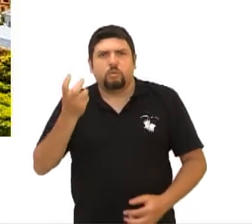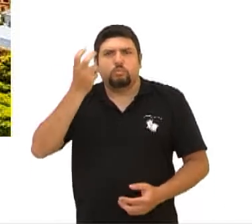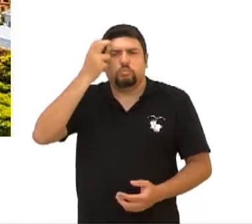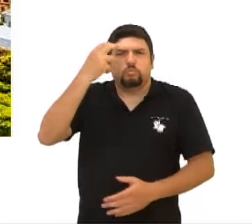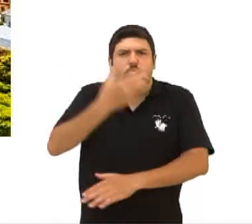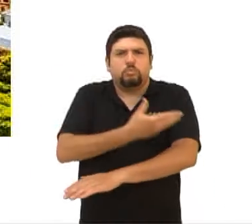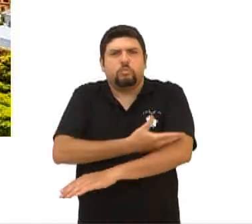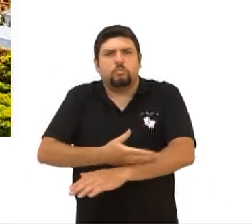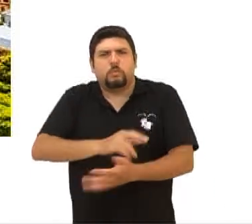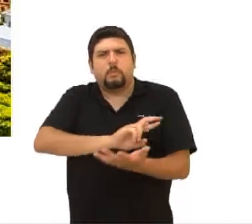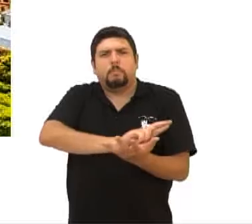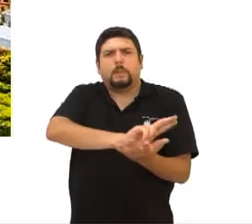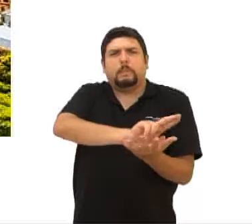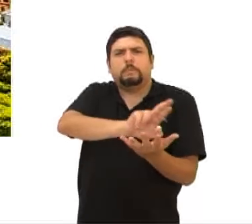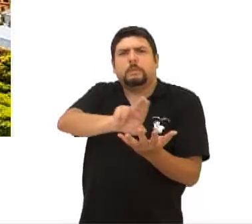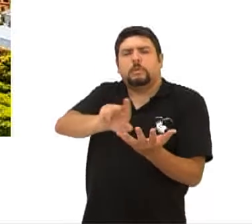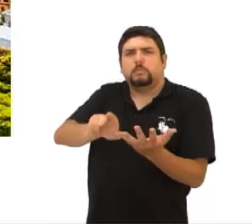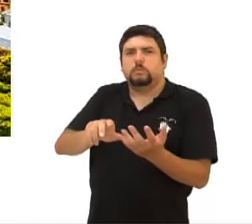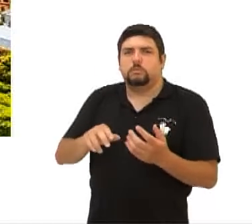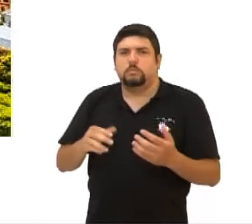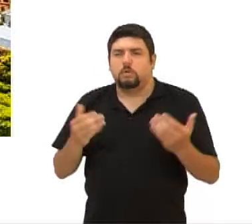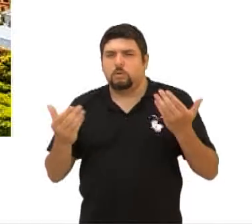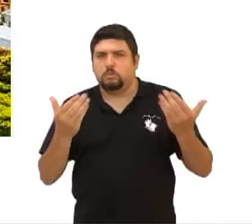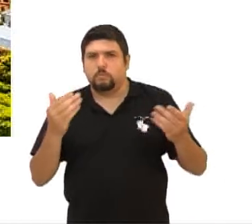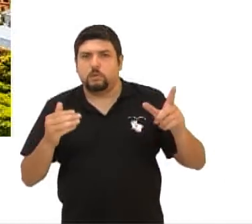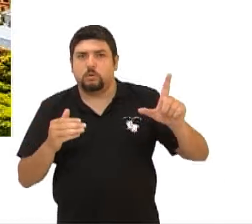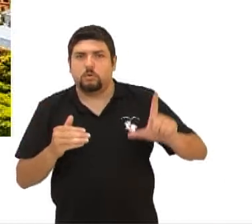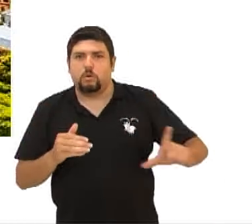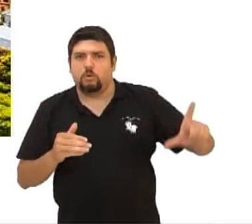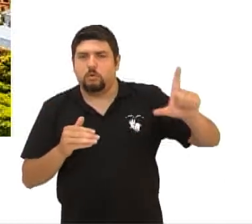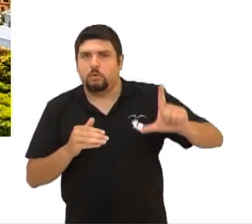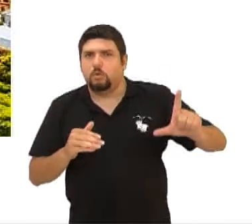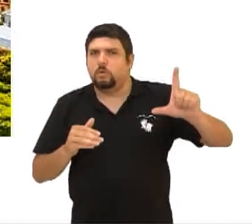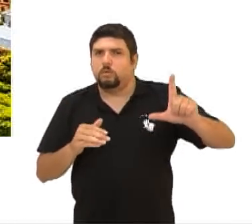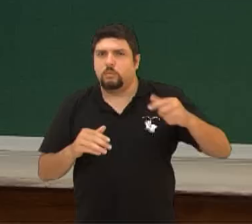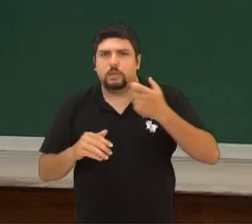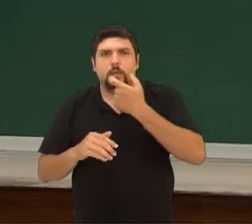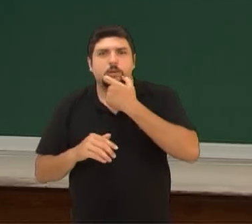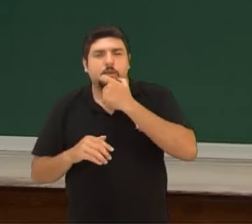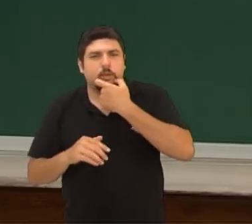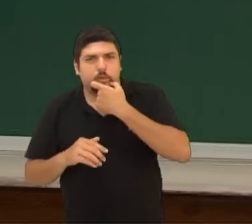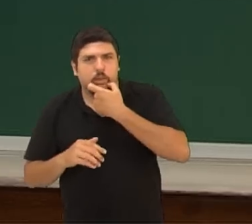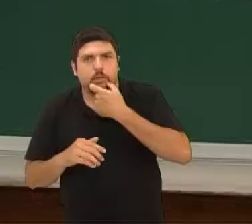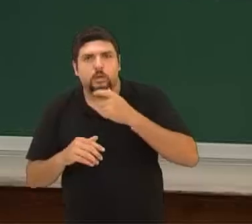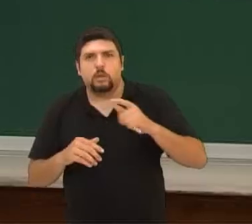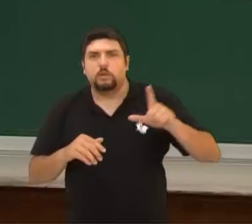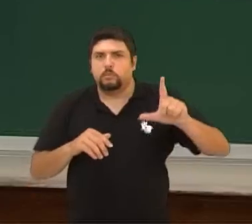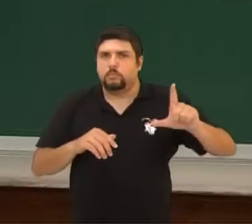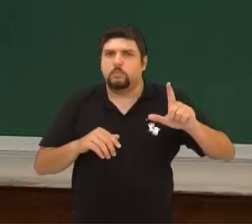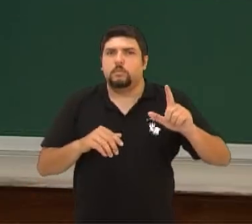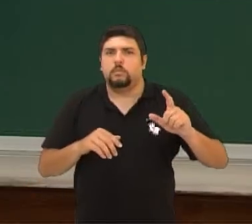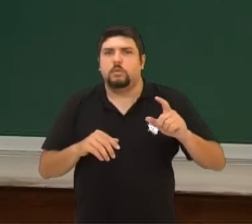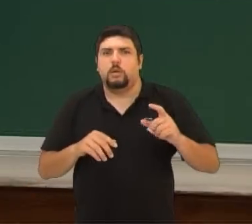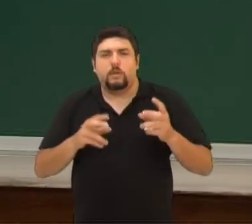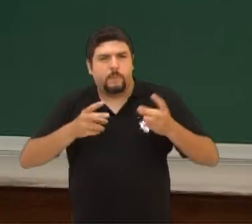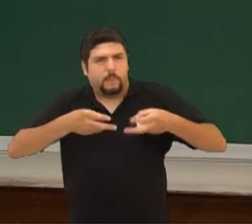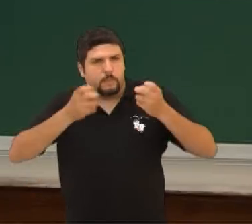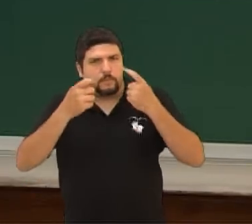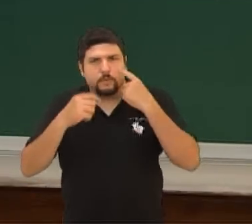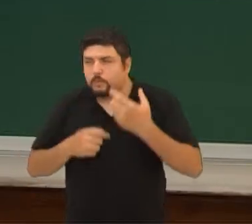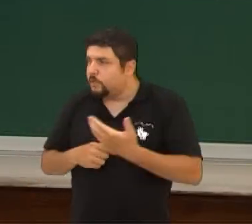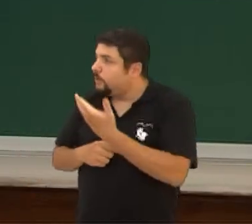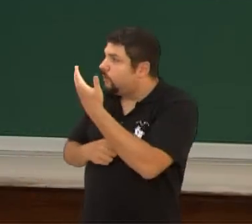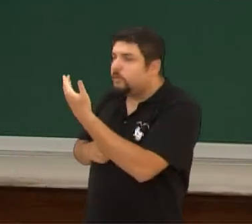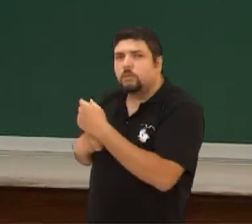para vocês terem uma ideia, né? O desenvolvimento tem tanta, a marca europeia é tão grande, né? A marca dos ingleses ali, que ela tem